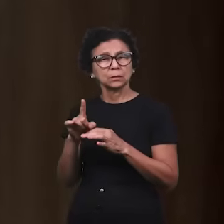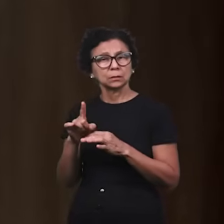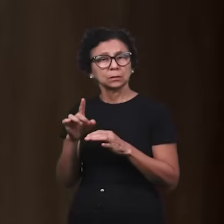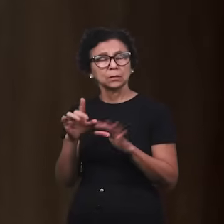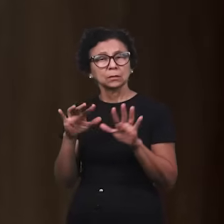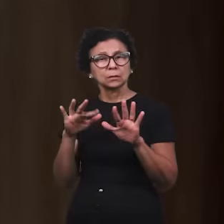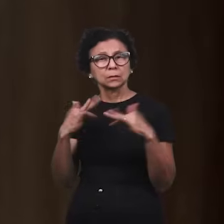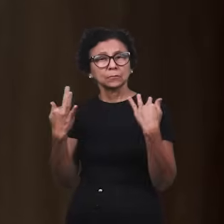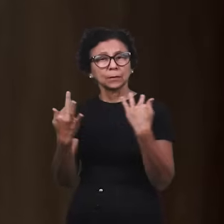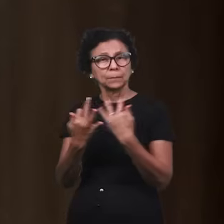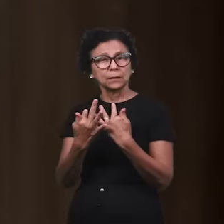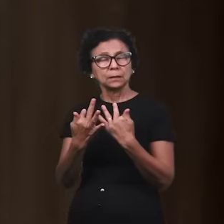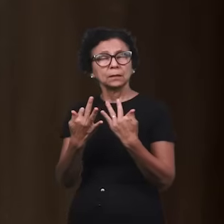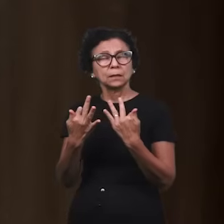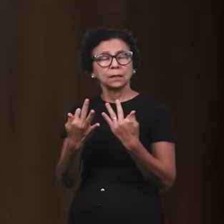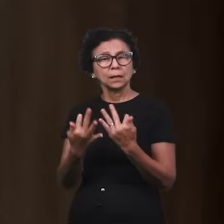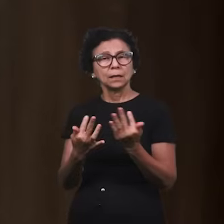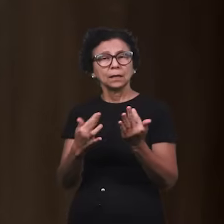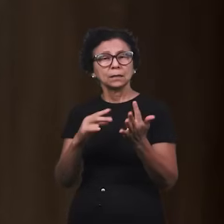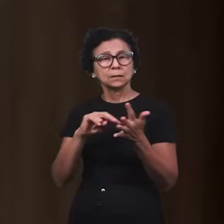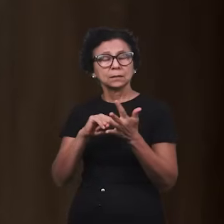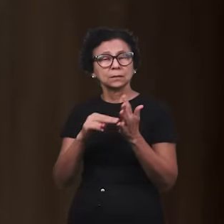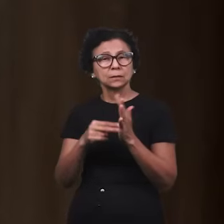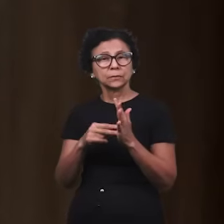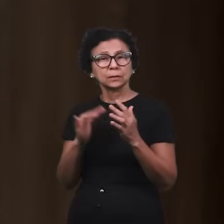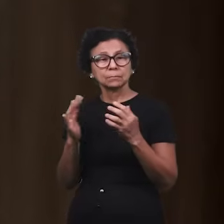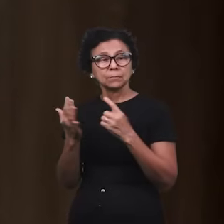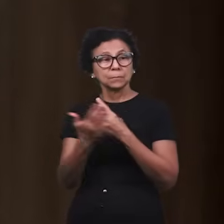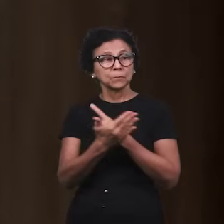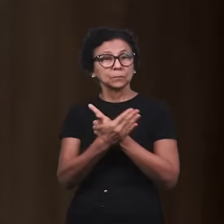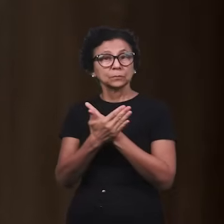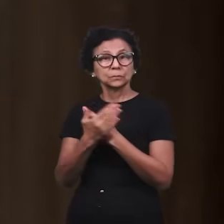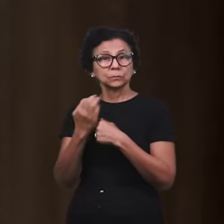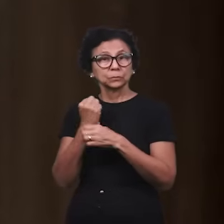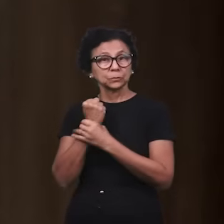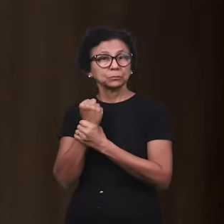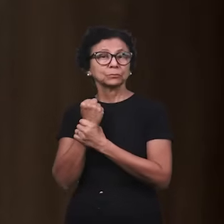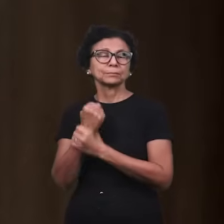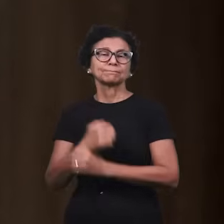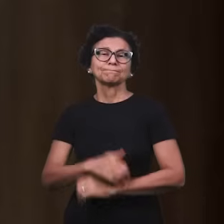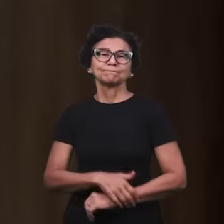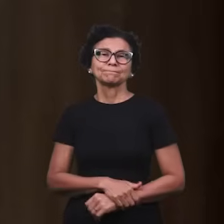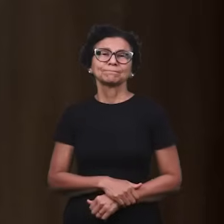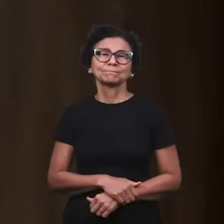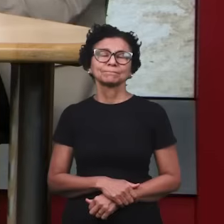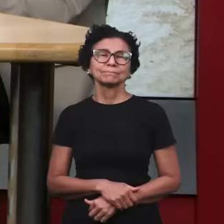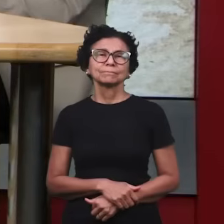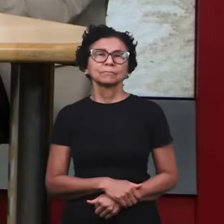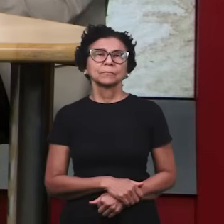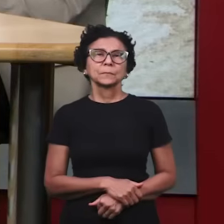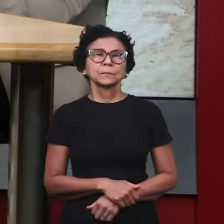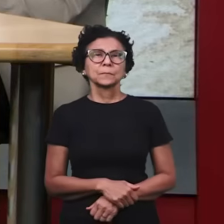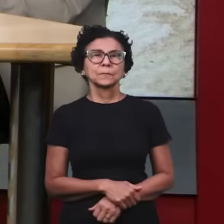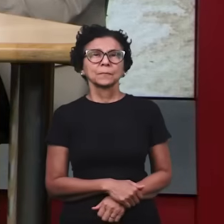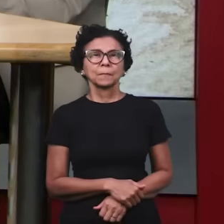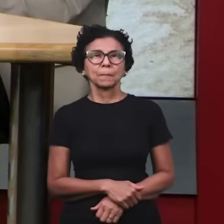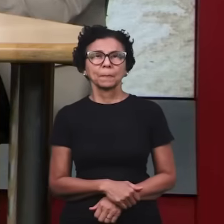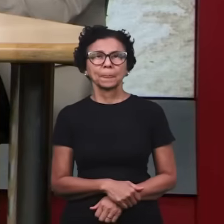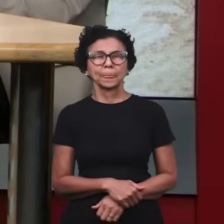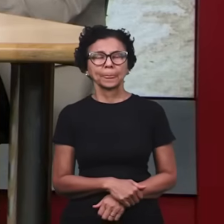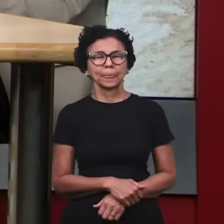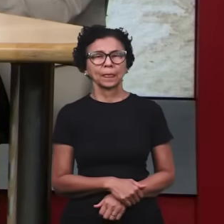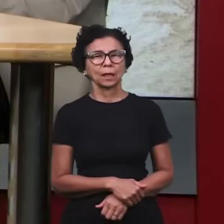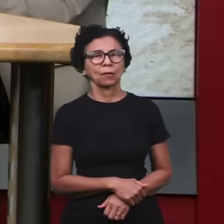estava dizendo, agora podíamos abordar esse lado, né? Da proteção, da segurança que o muro traz. O